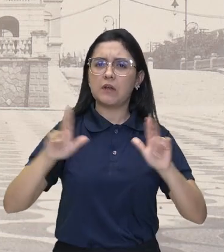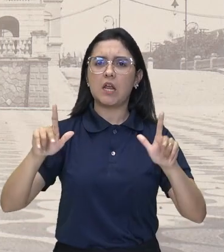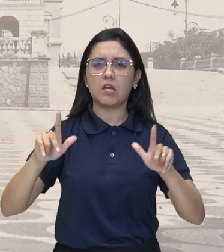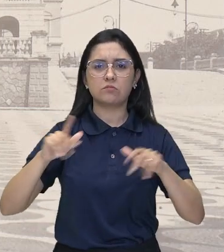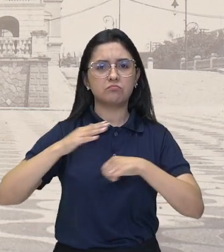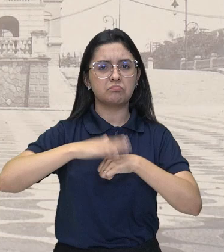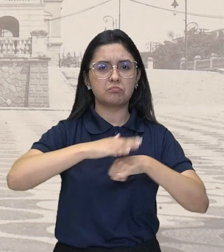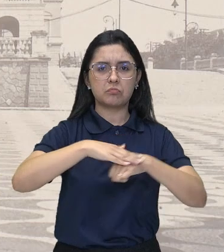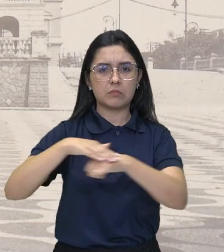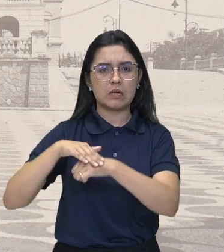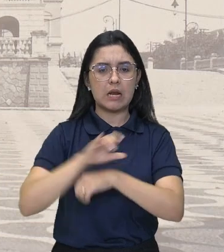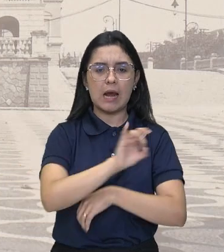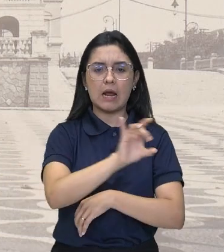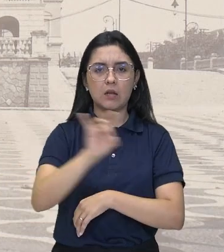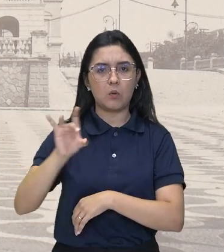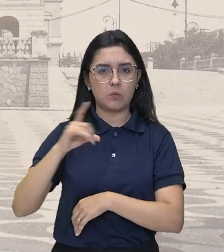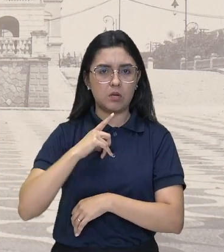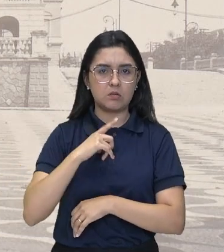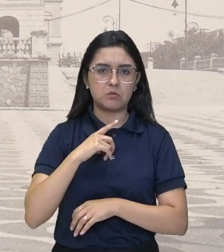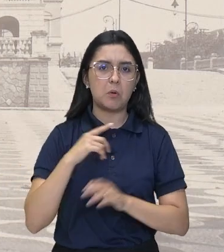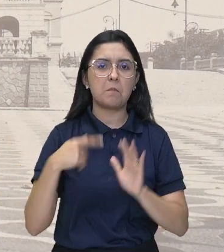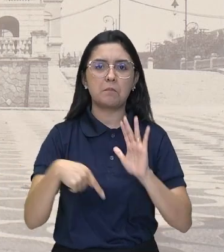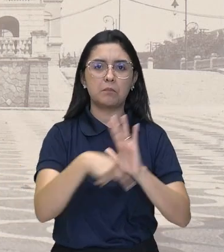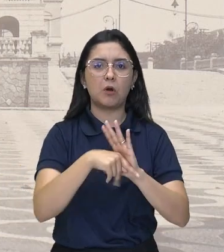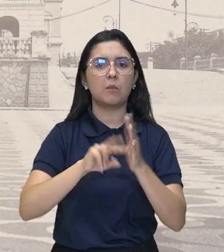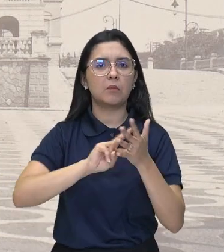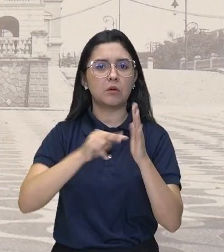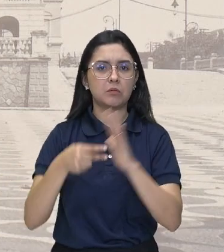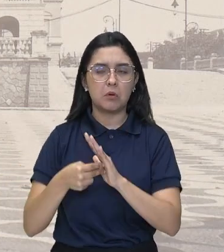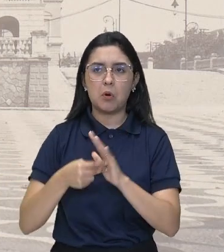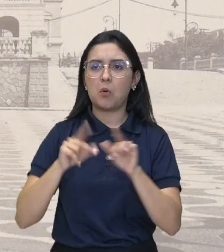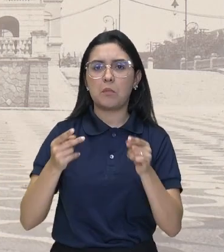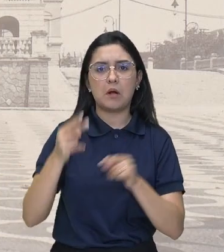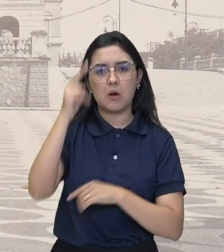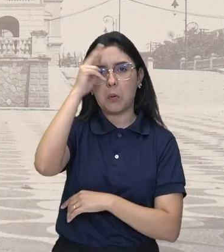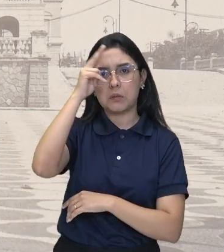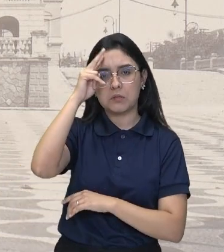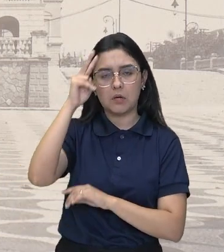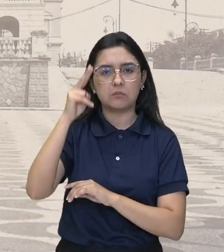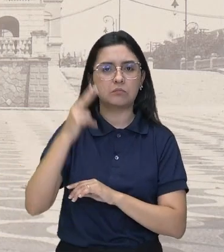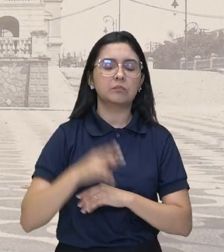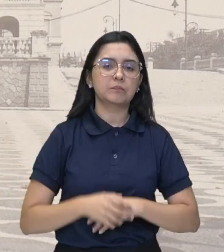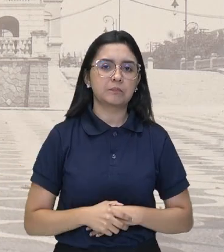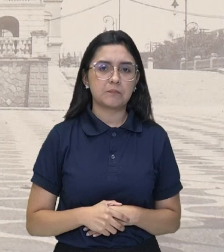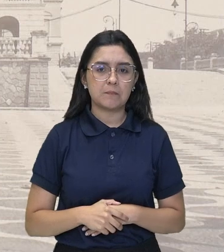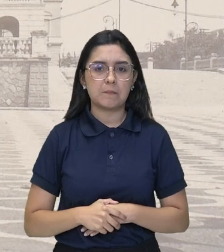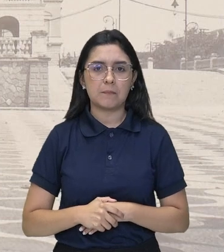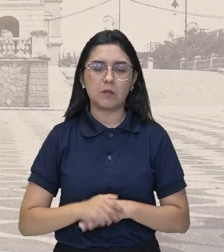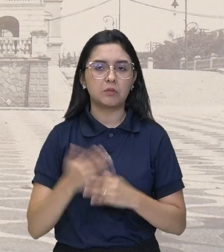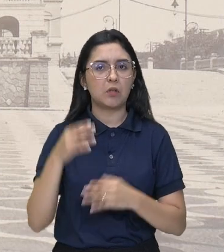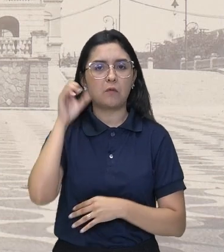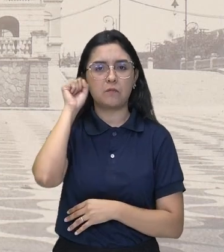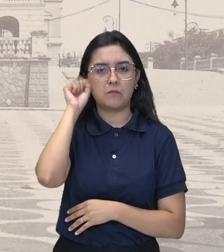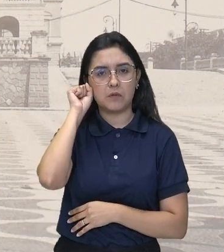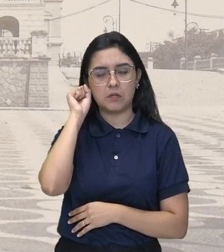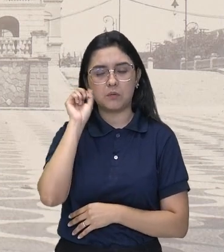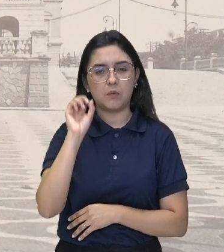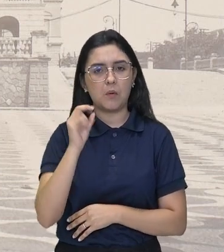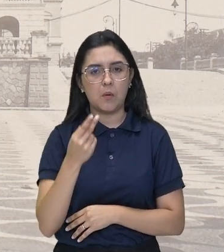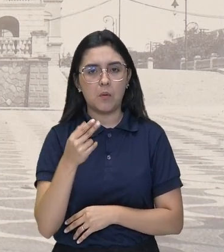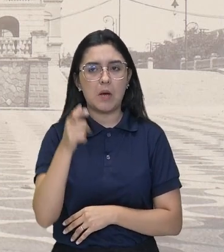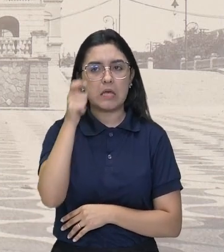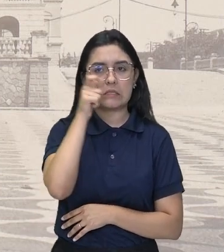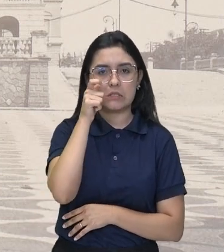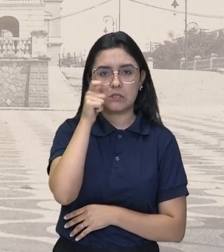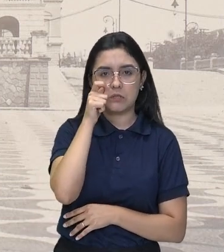individuais. Cada um vai ter uma sensação ou uma recordação daquilo que está ouvindo,